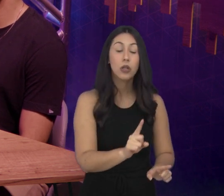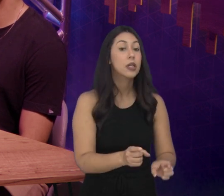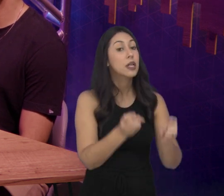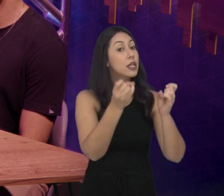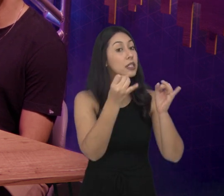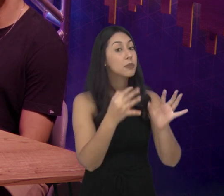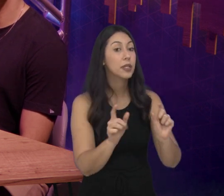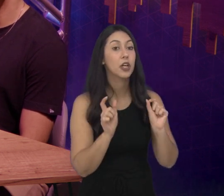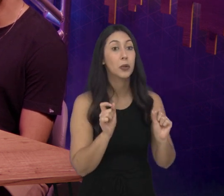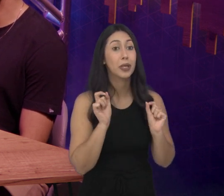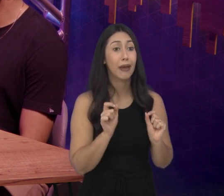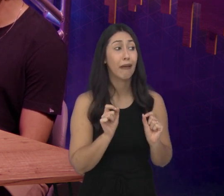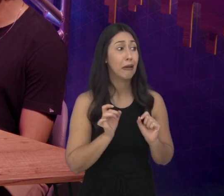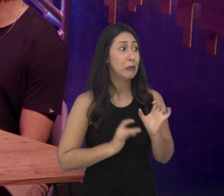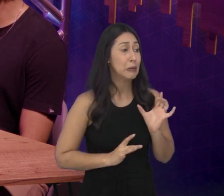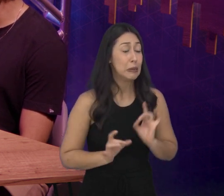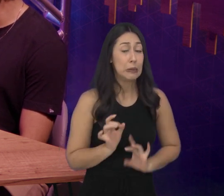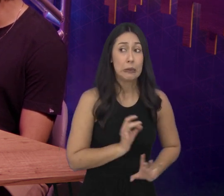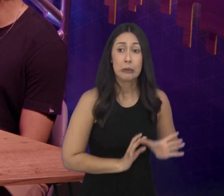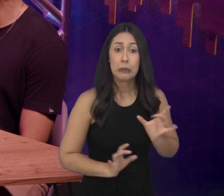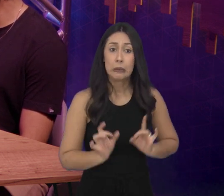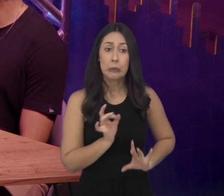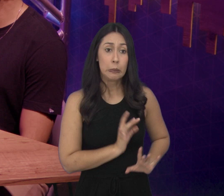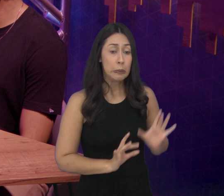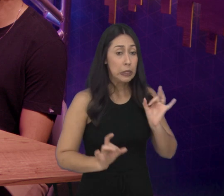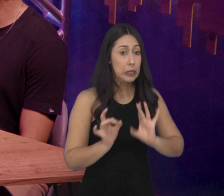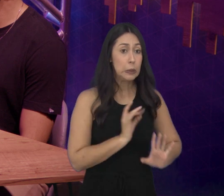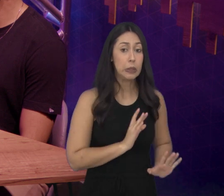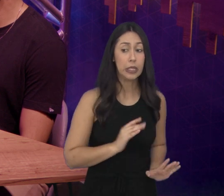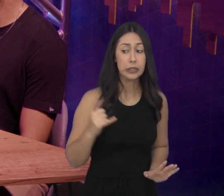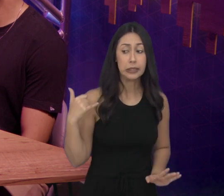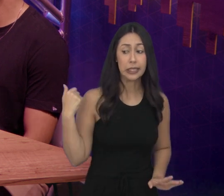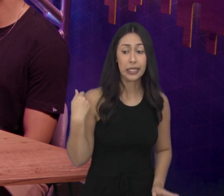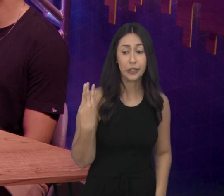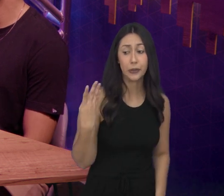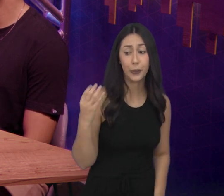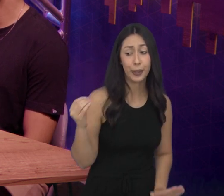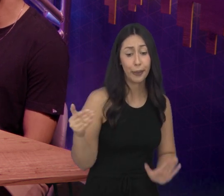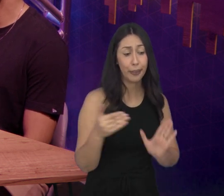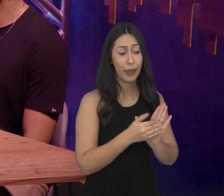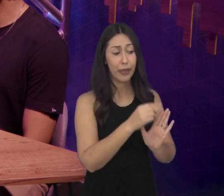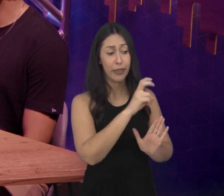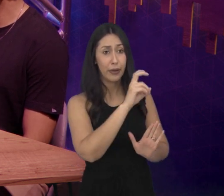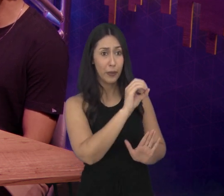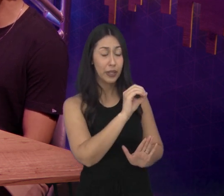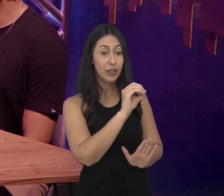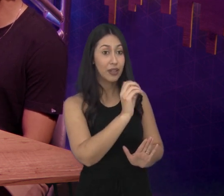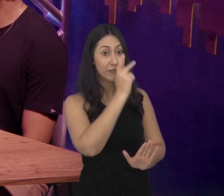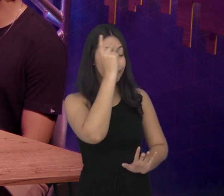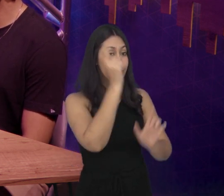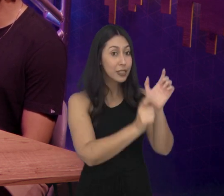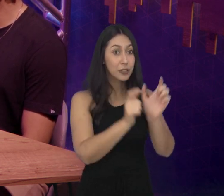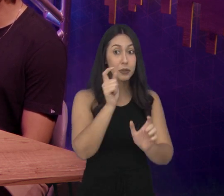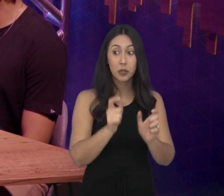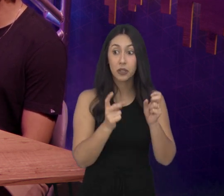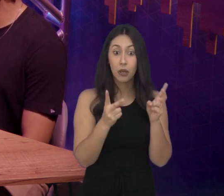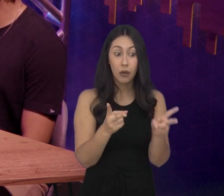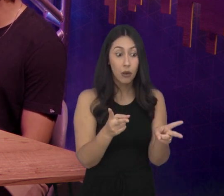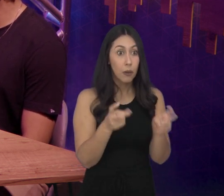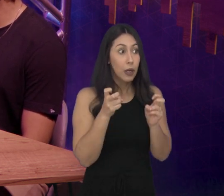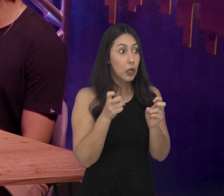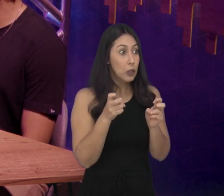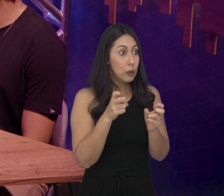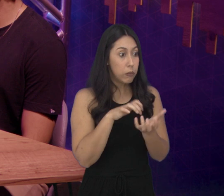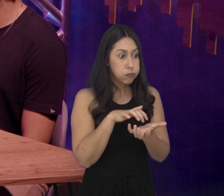então, o processo de insegurança sofrido por volta, né, dos 40, 50 anos, na qual as pessoas percebem que